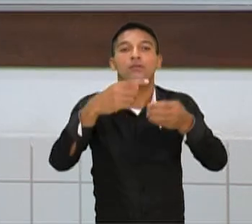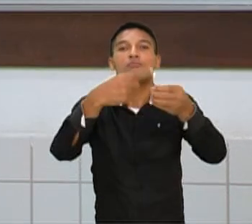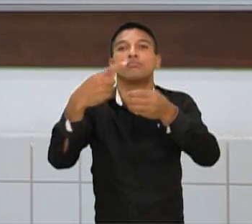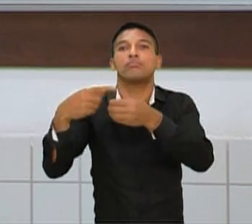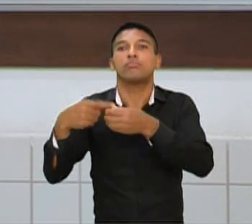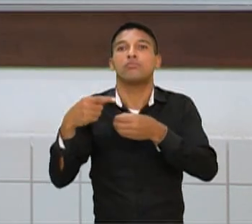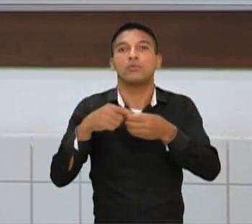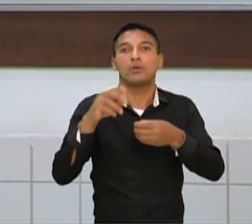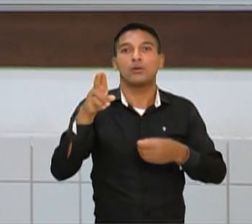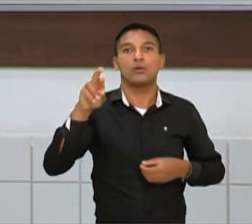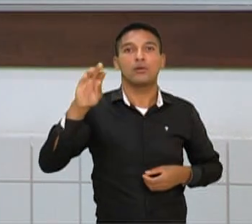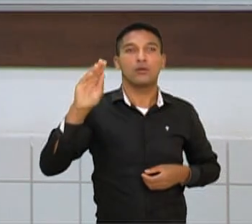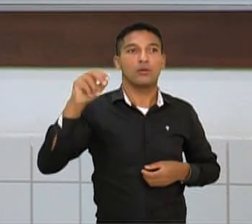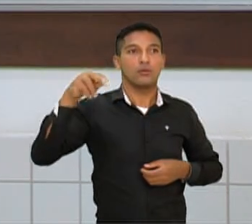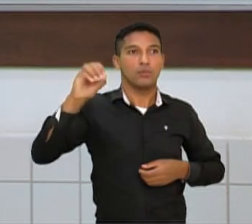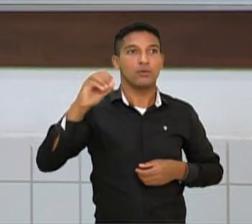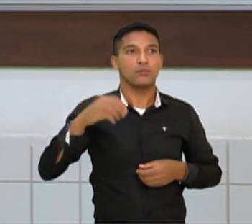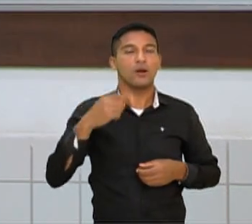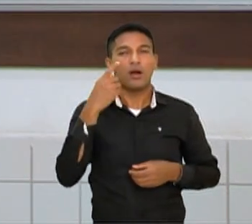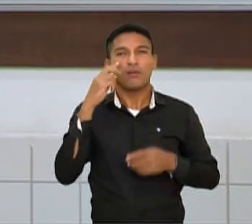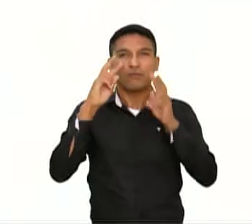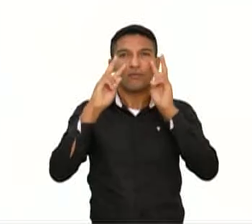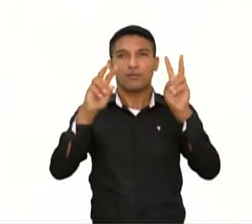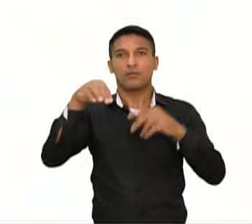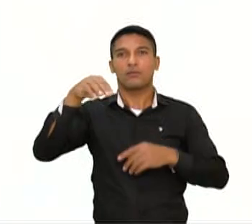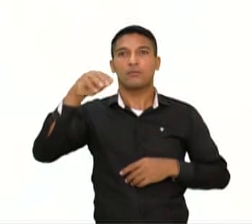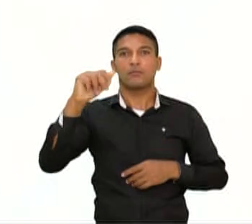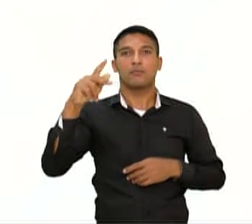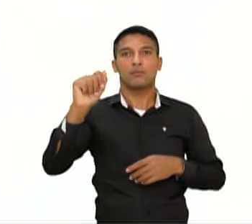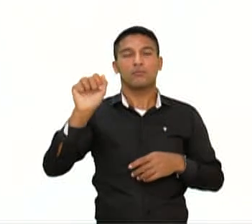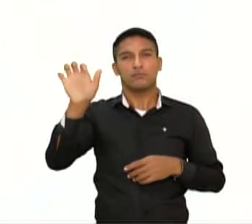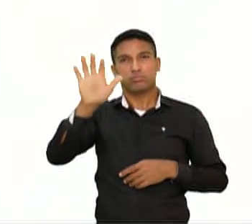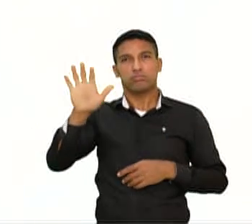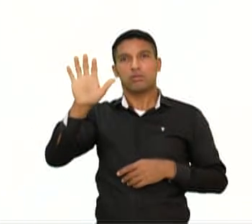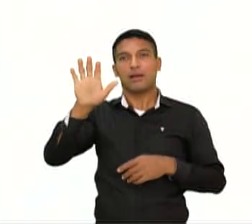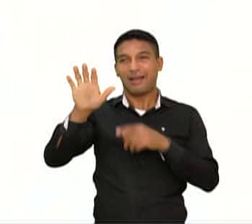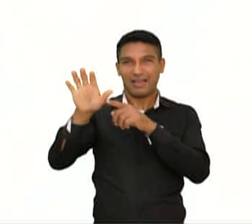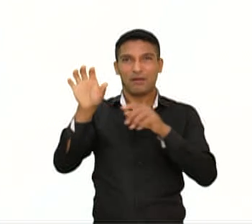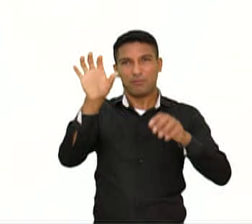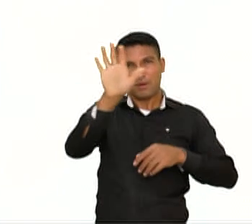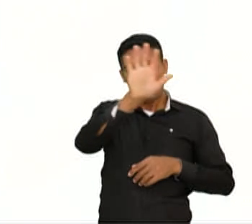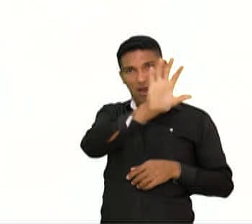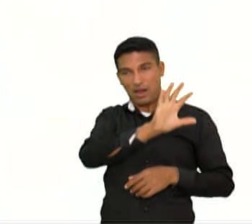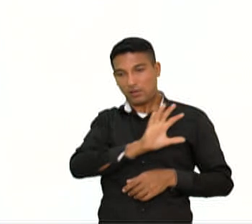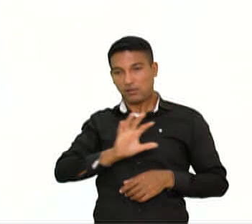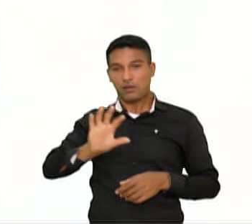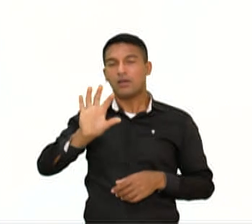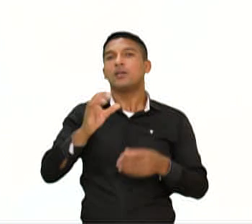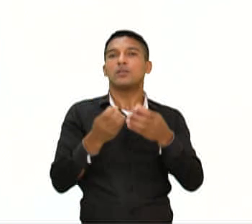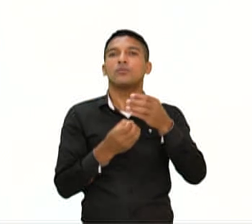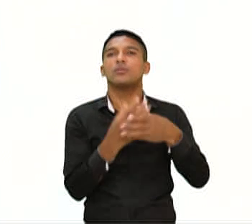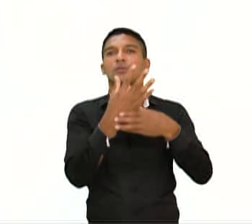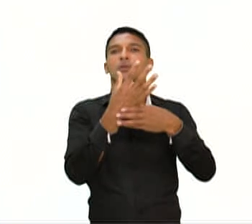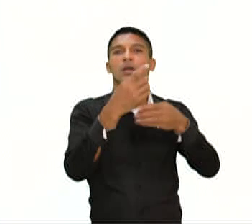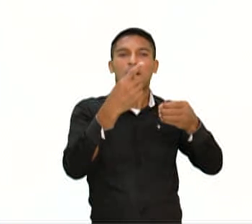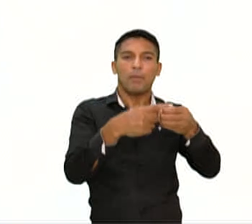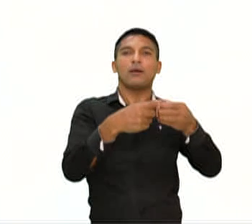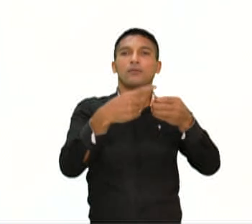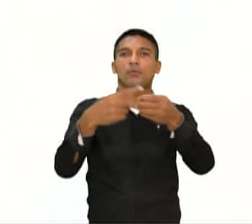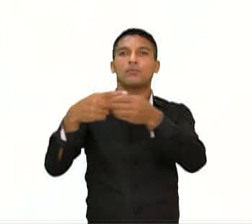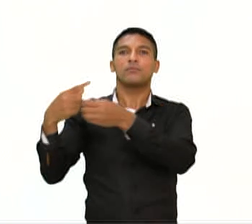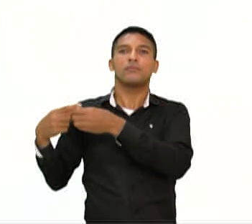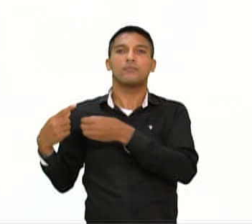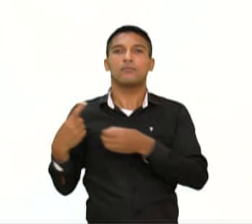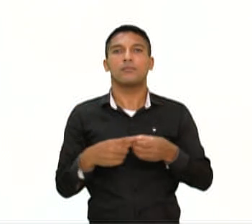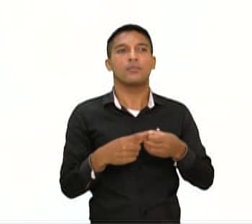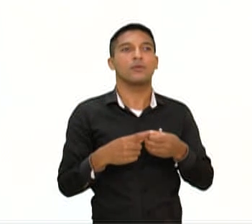para ver bem, o escoamento possibilitou o surgimento de vários lugarejos em que houveram essas paradas. Então,